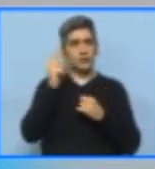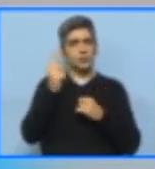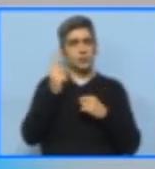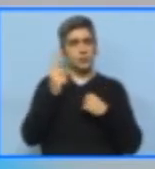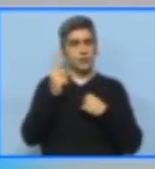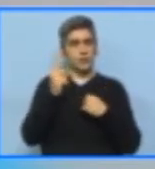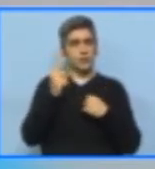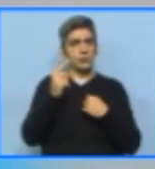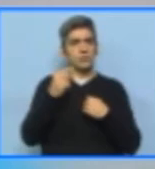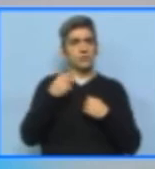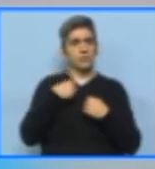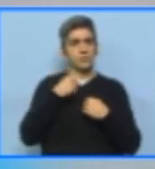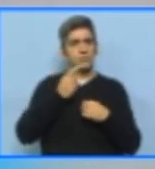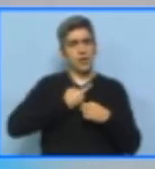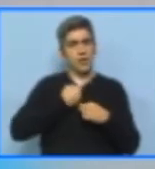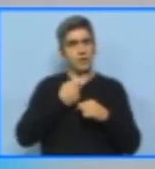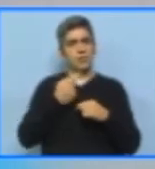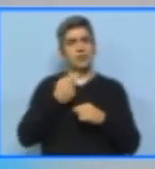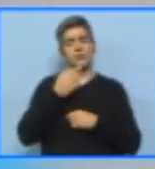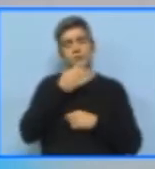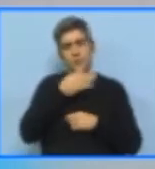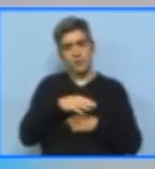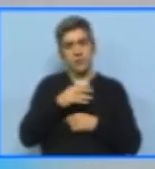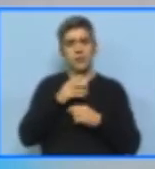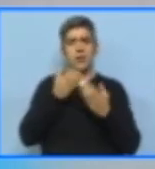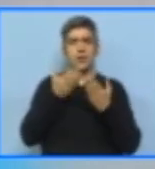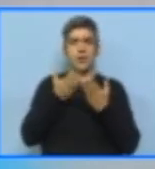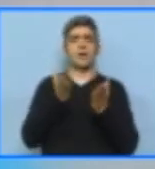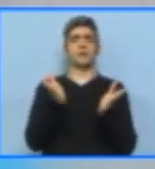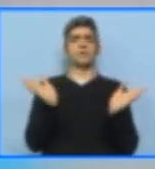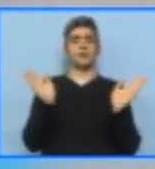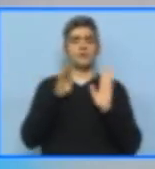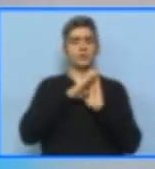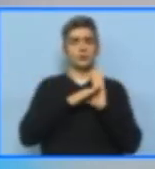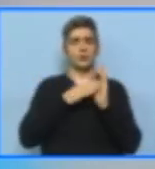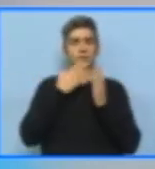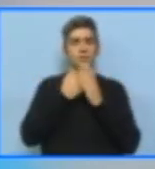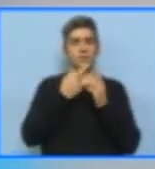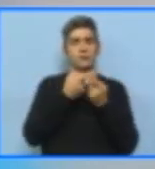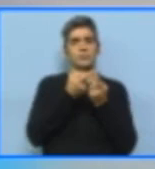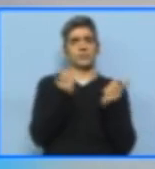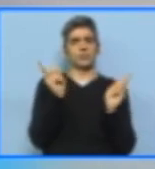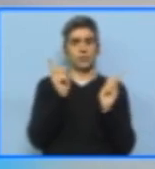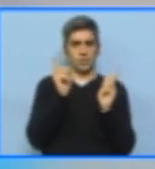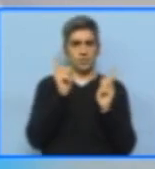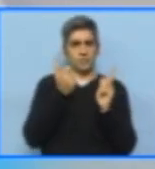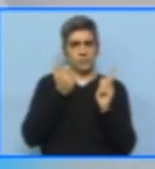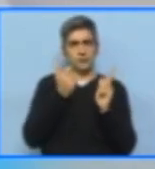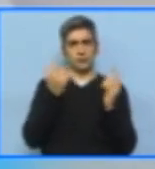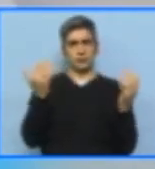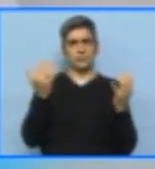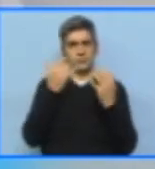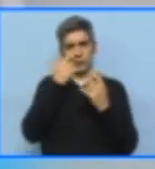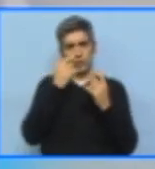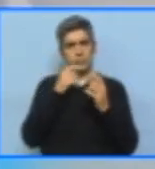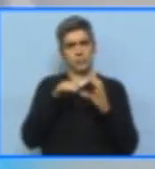é? Por isso, nós temos que ter a humildade de abrir a programação, de abrir a grelha, de maneira a que ela seja o mais